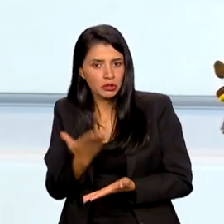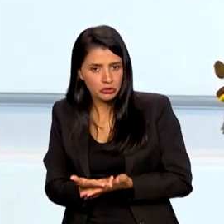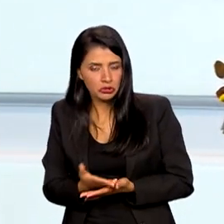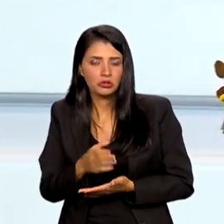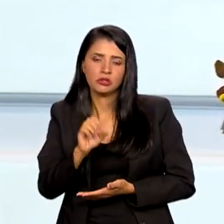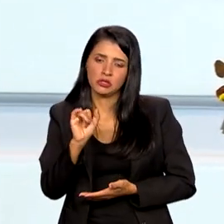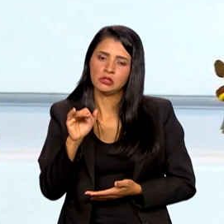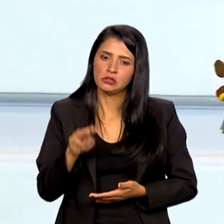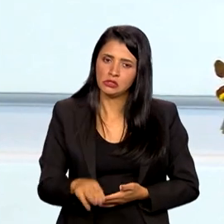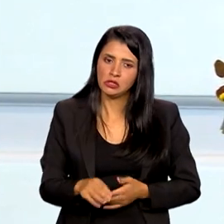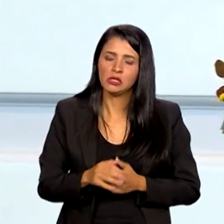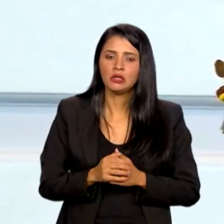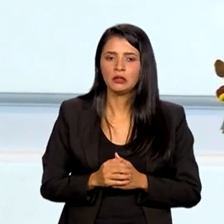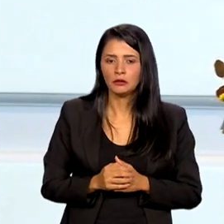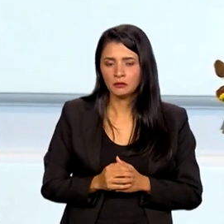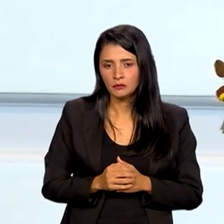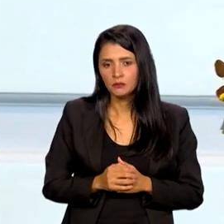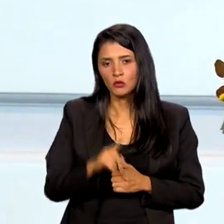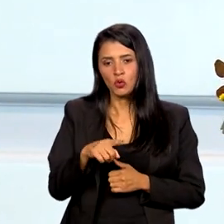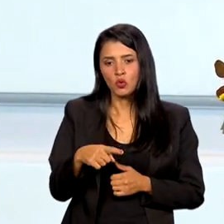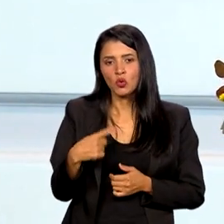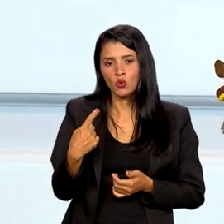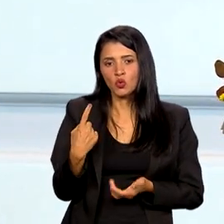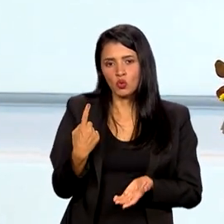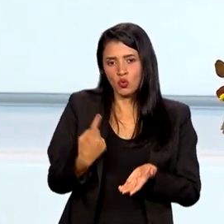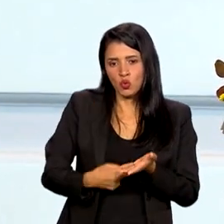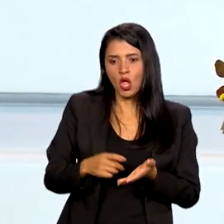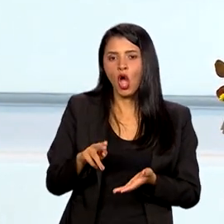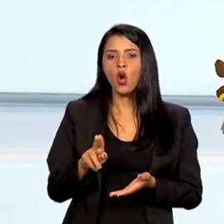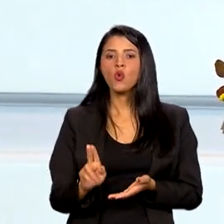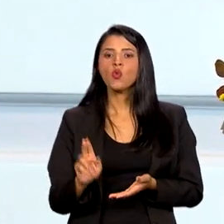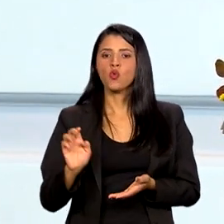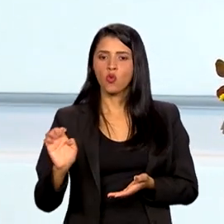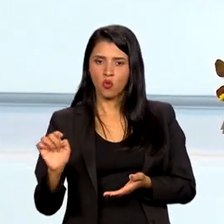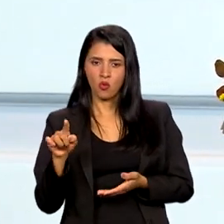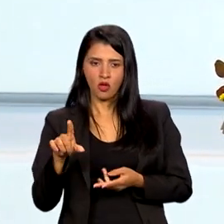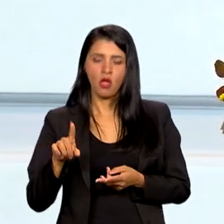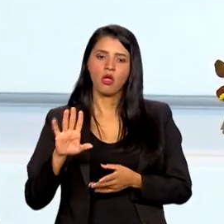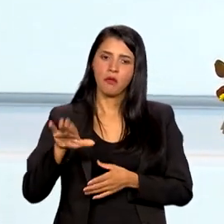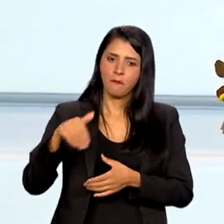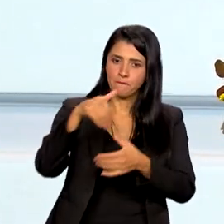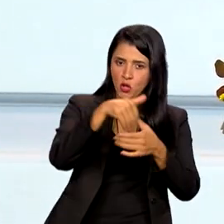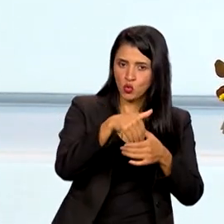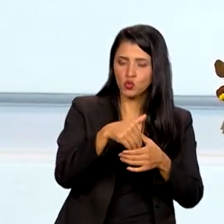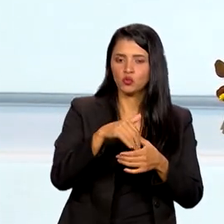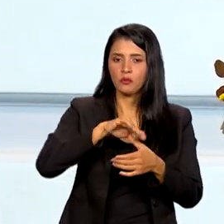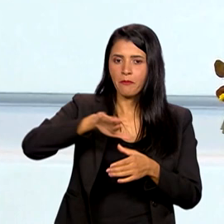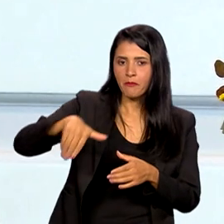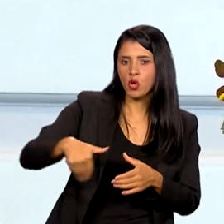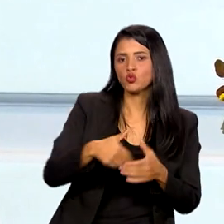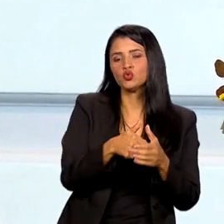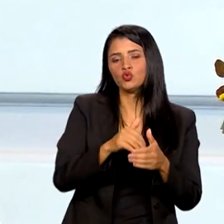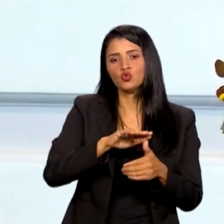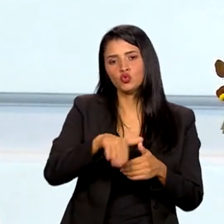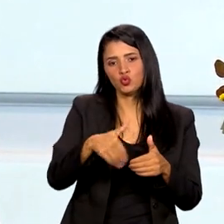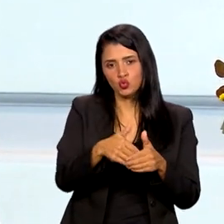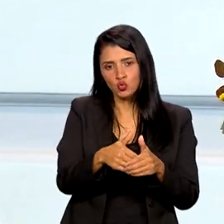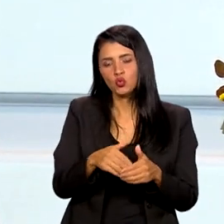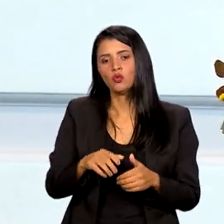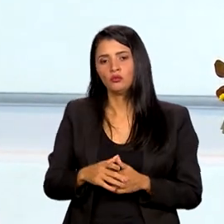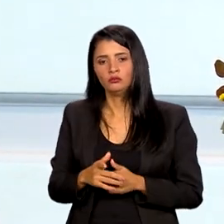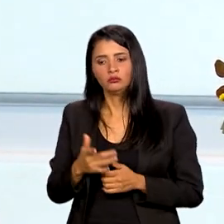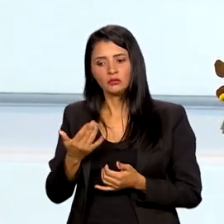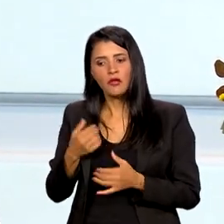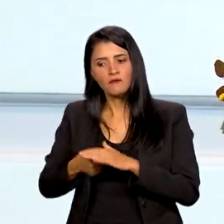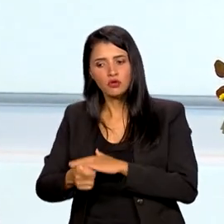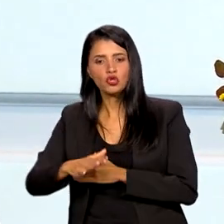encerramento do acordo União Europeia-Mercosul, tanto que vem investindo nisso, energia nele. A gente acha